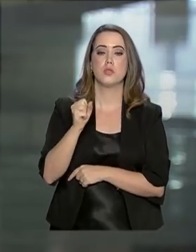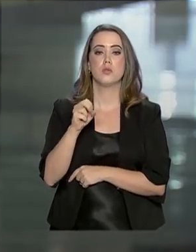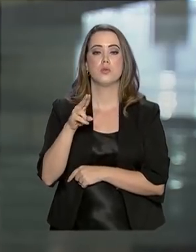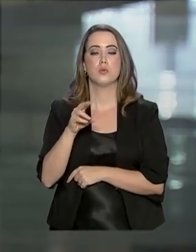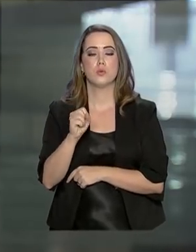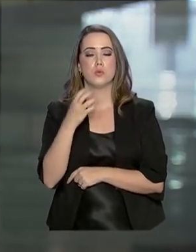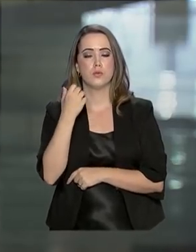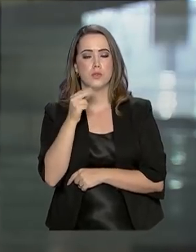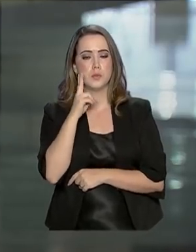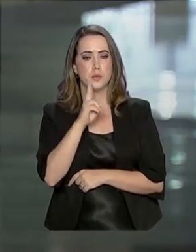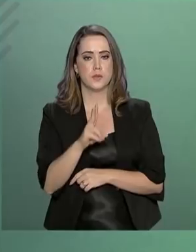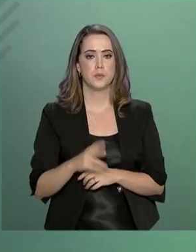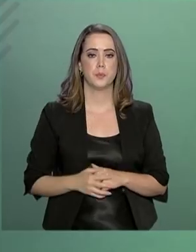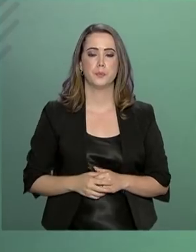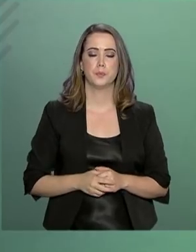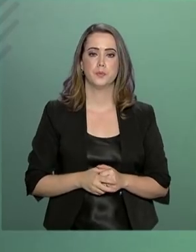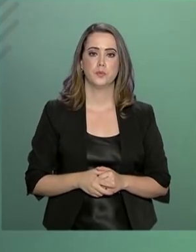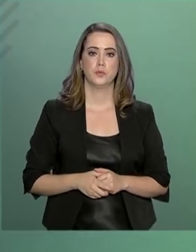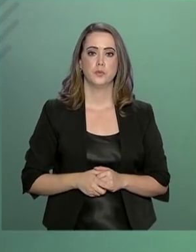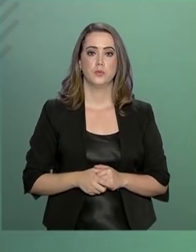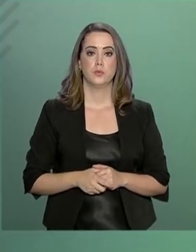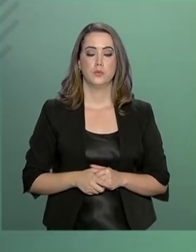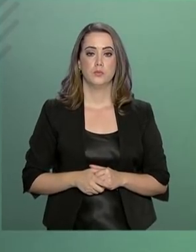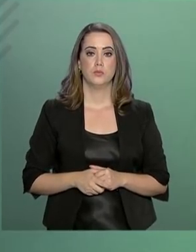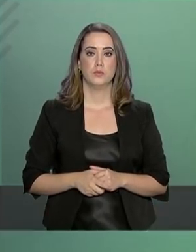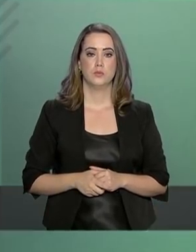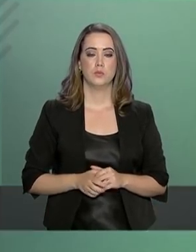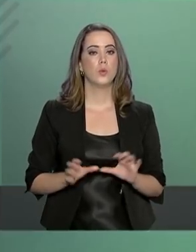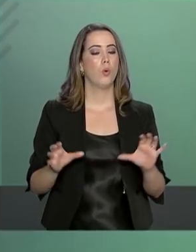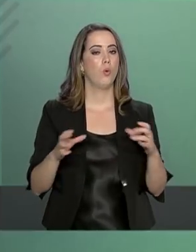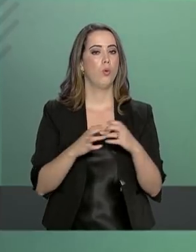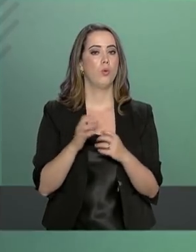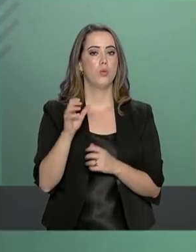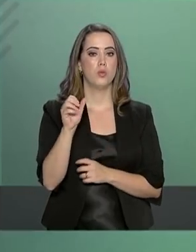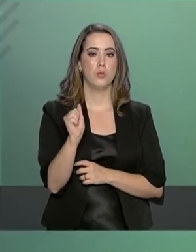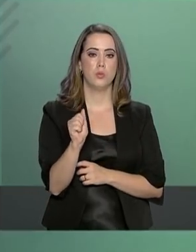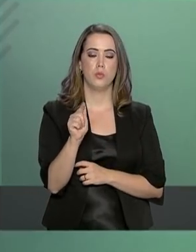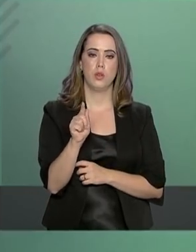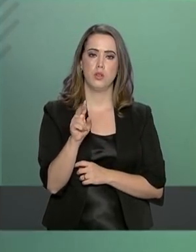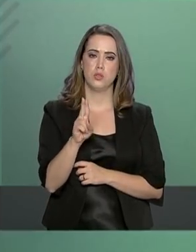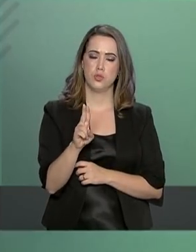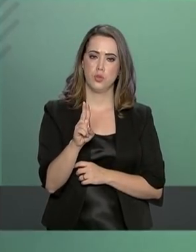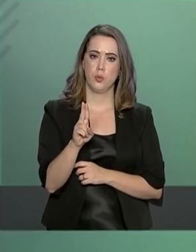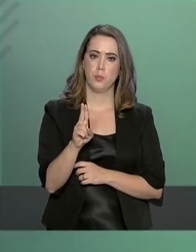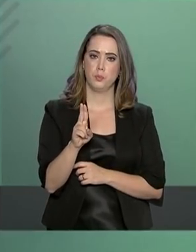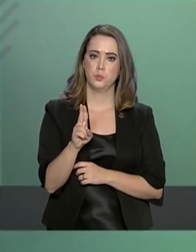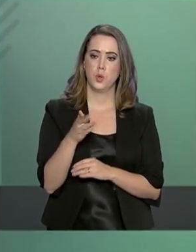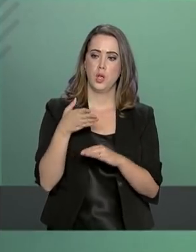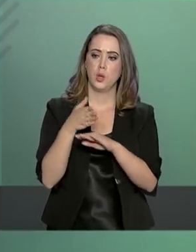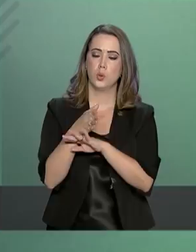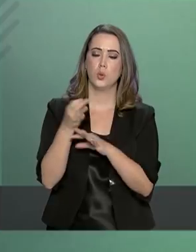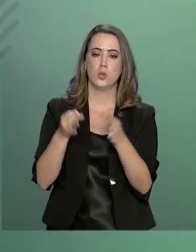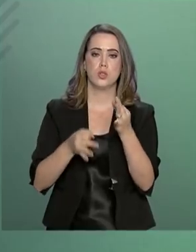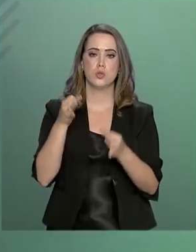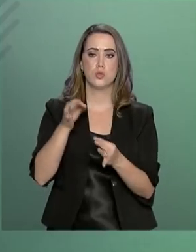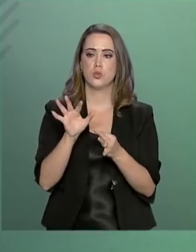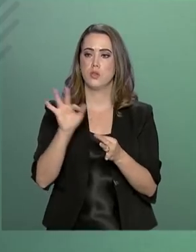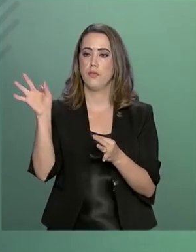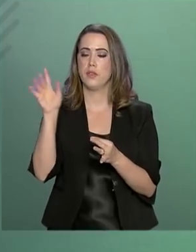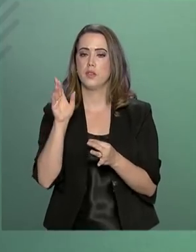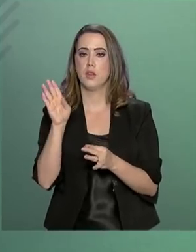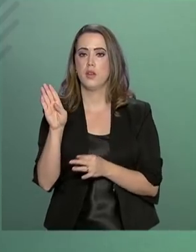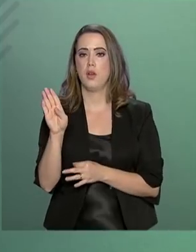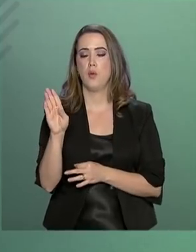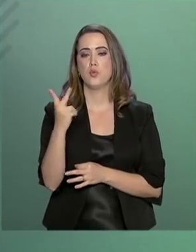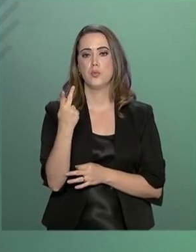o porta-voz Advocacia Geral da União ajuizou na Justiça Federal de Belo